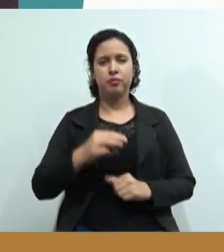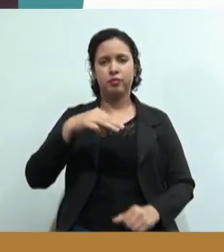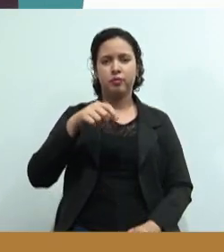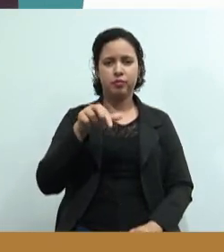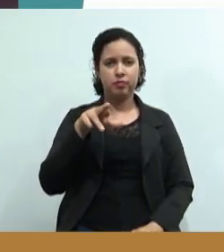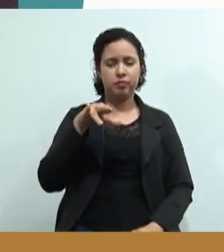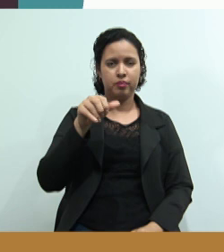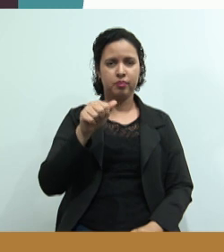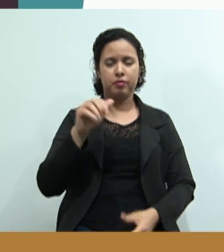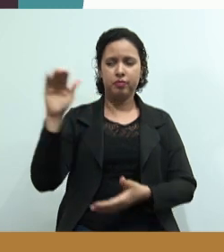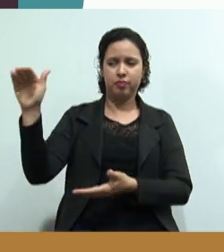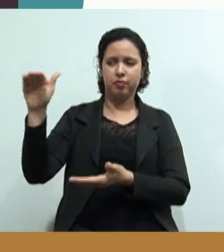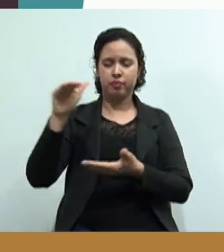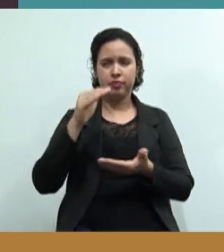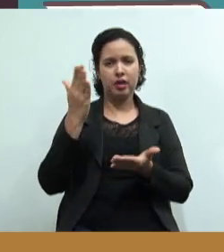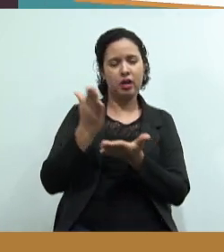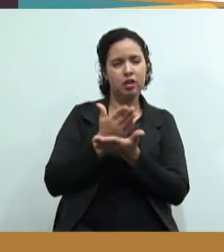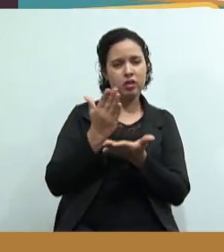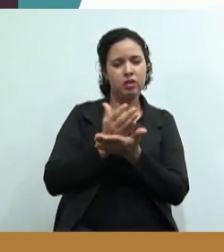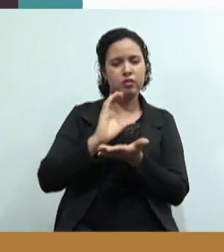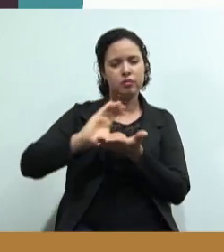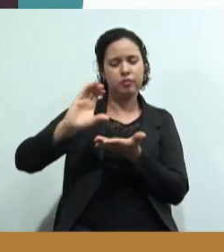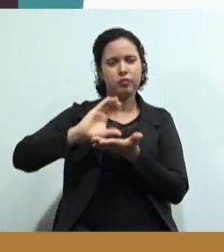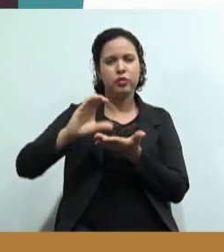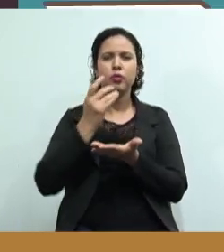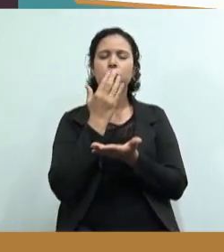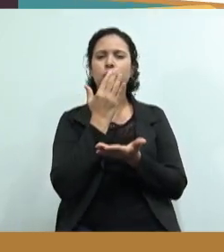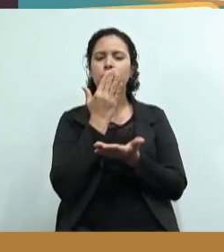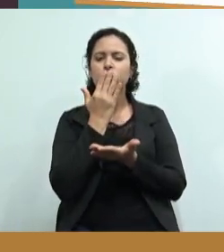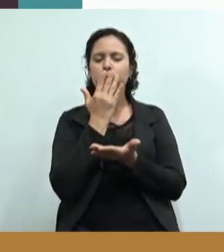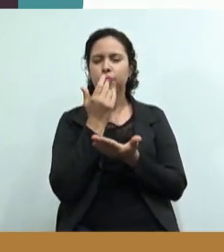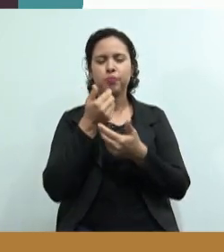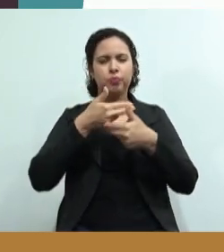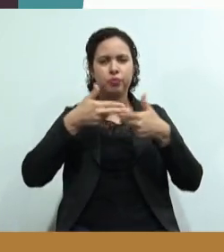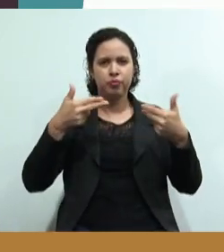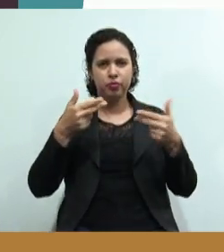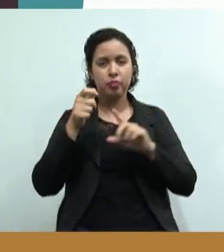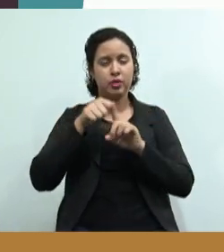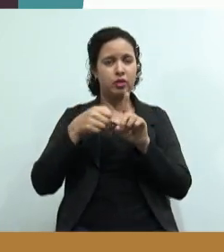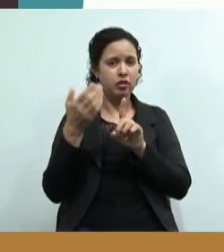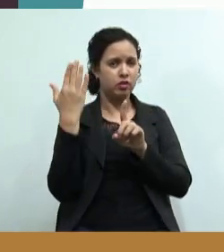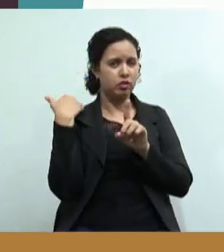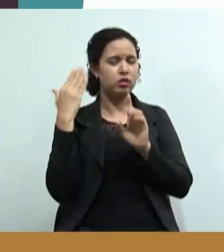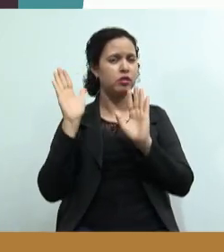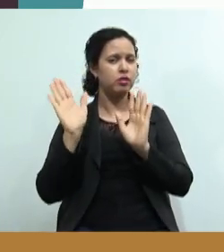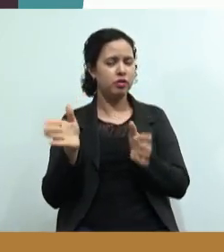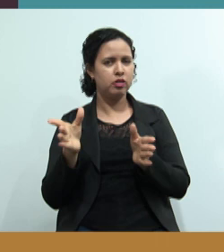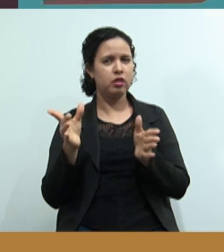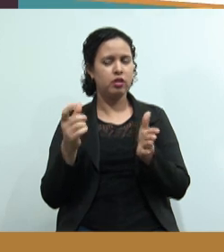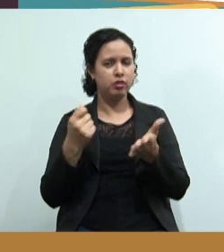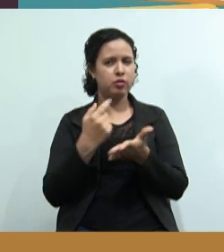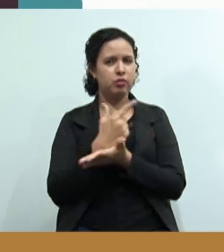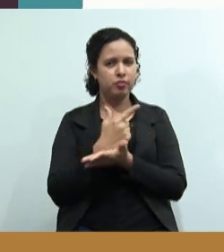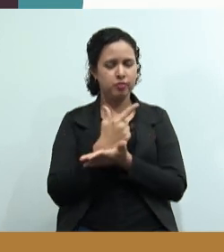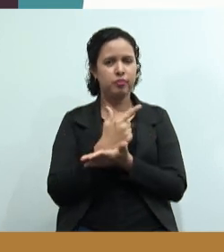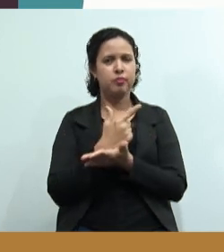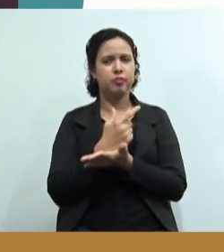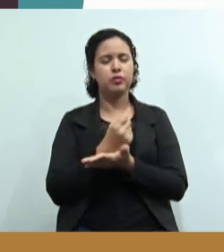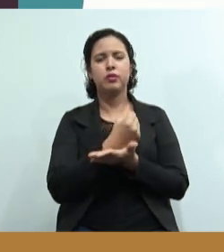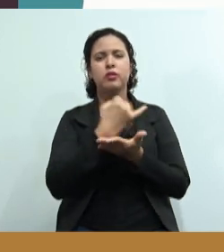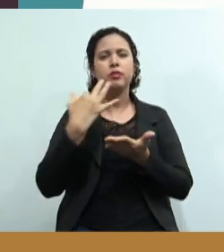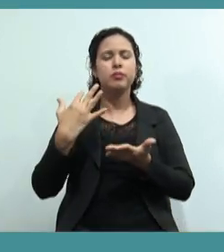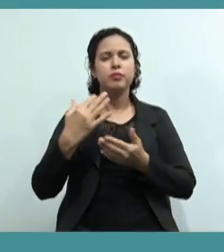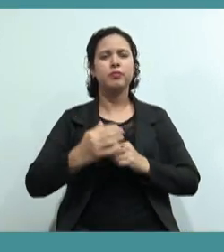um carregamento de cadernos de diversas cores. Durante o mês anterior, ela já havia adquirido as seguintes